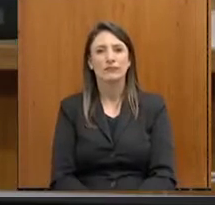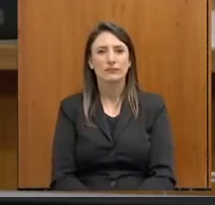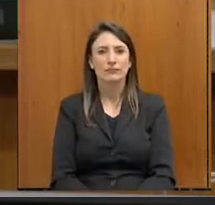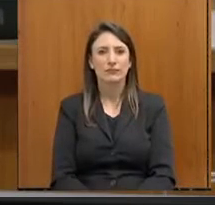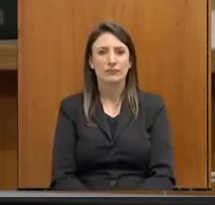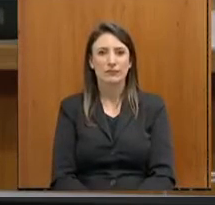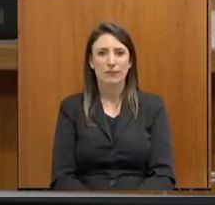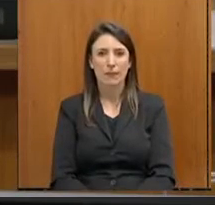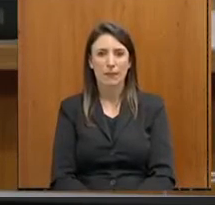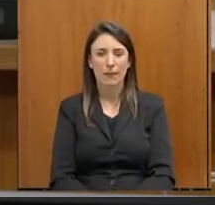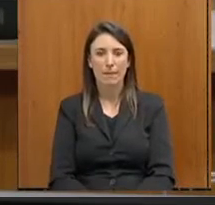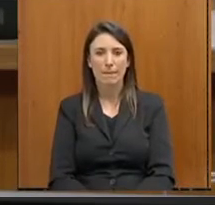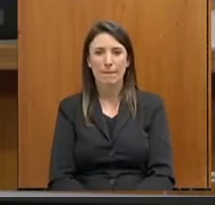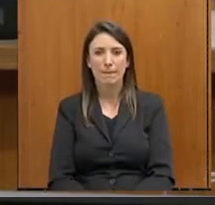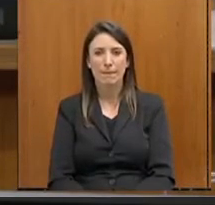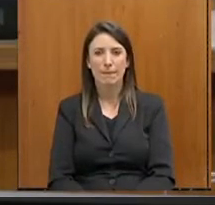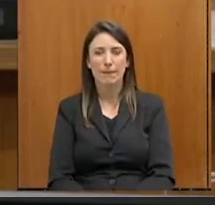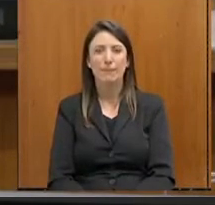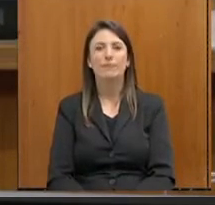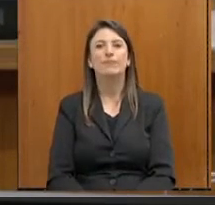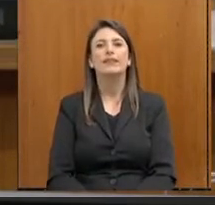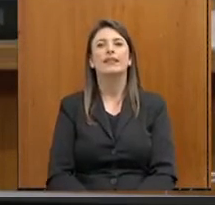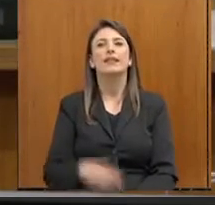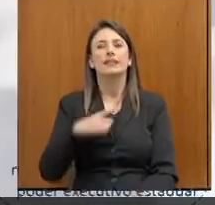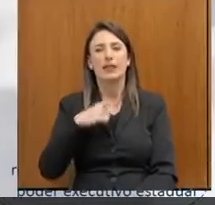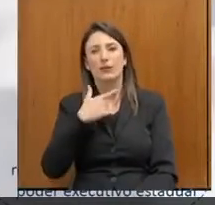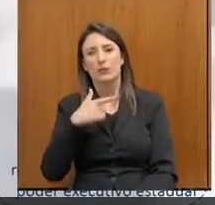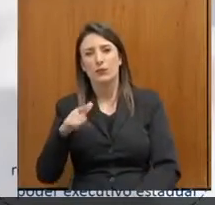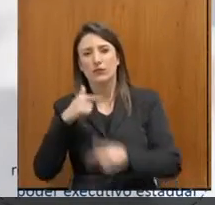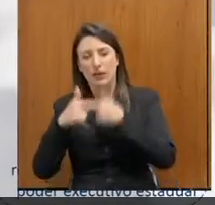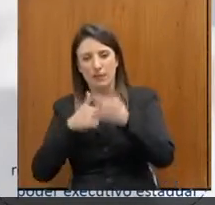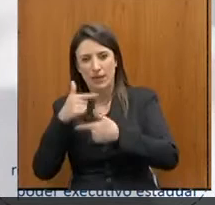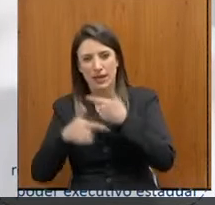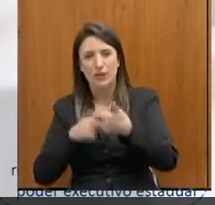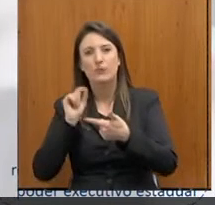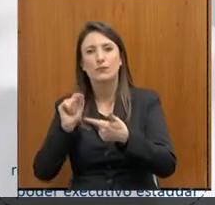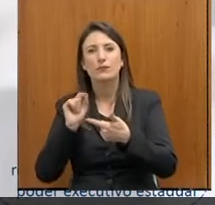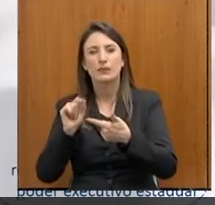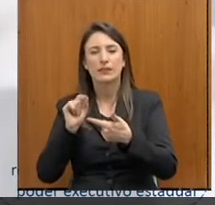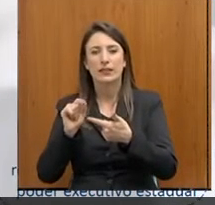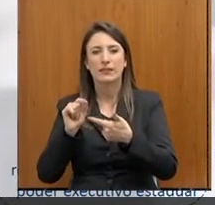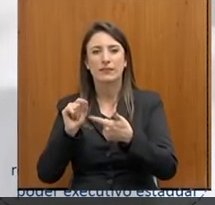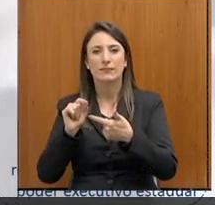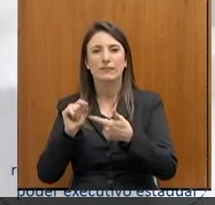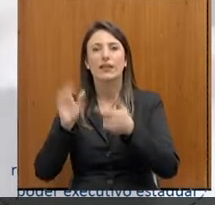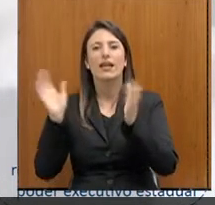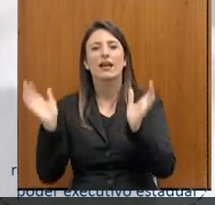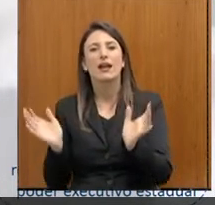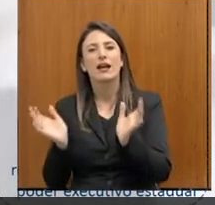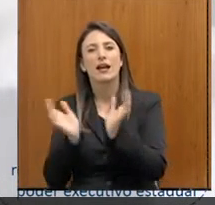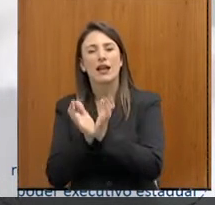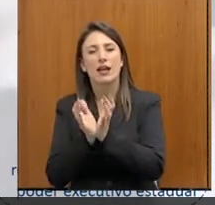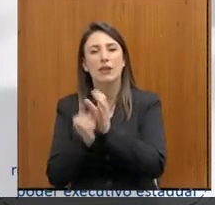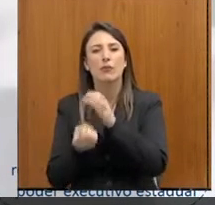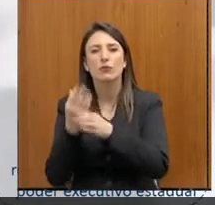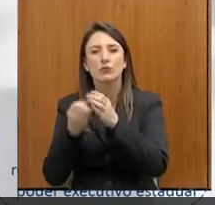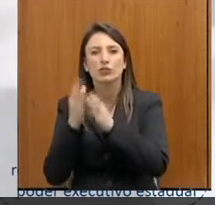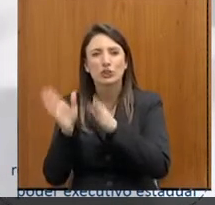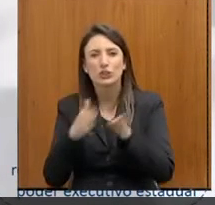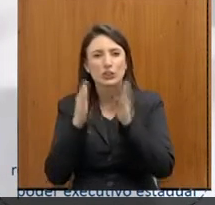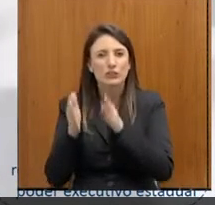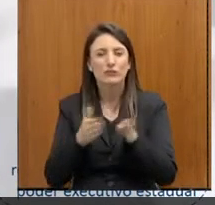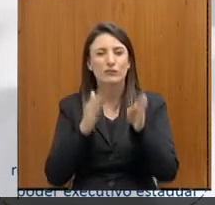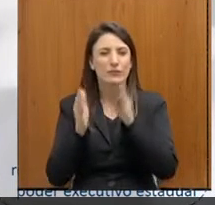Essa é a linha é um outro trabalho que nós fazemos que é da Atração via setor produtivo dos gargalos